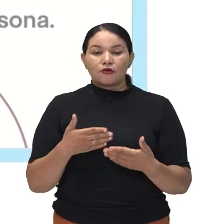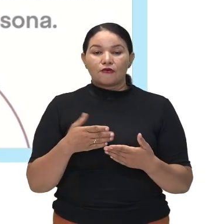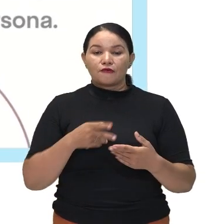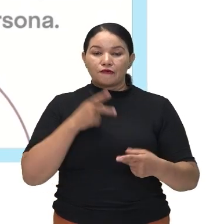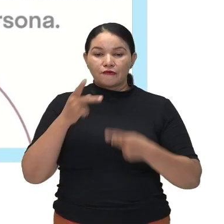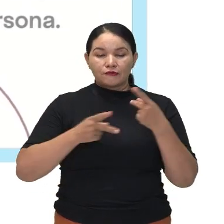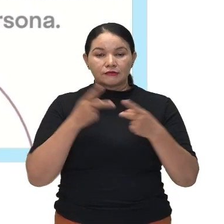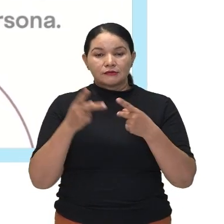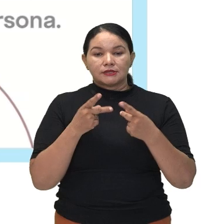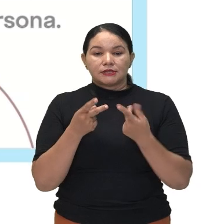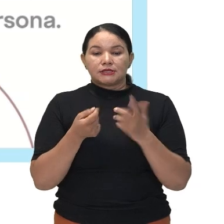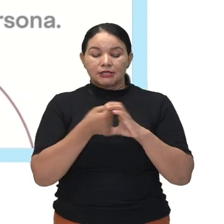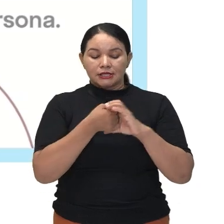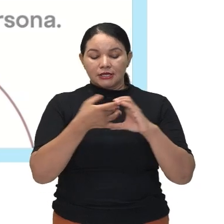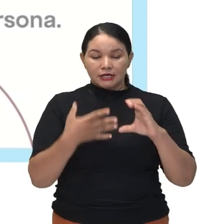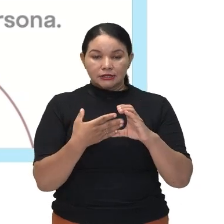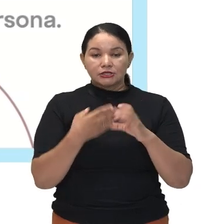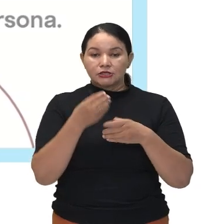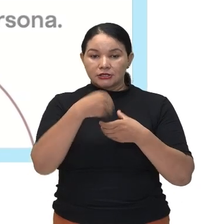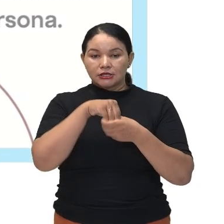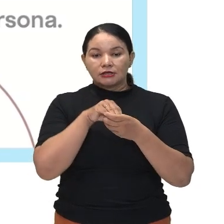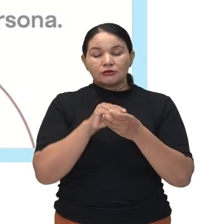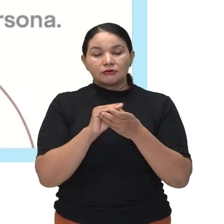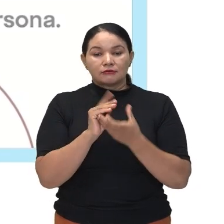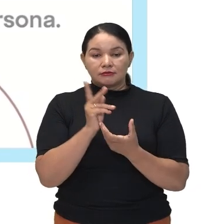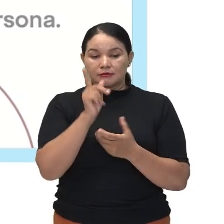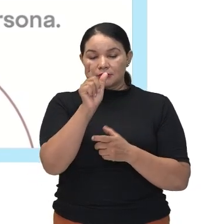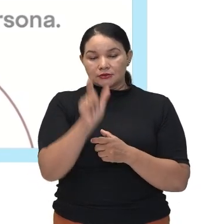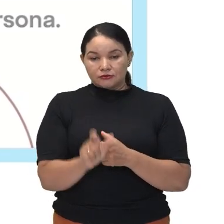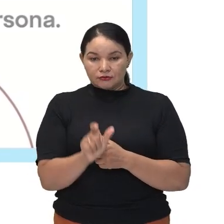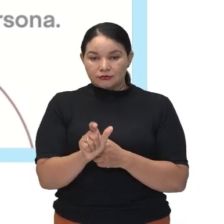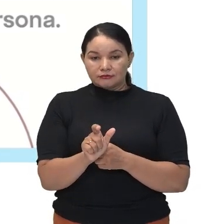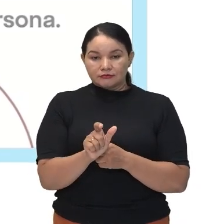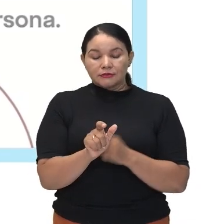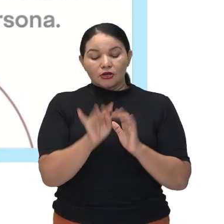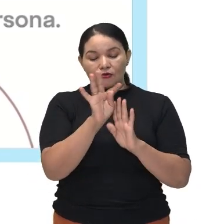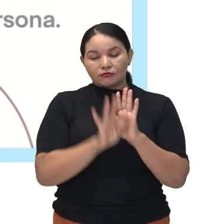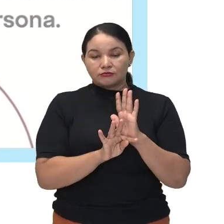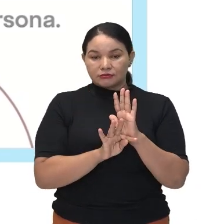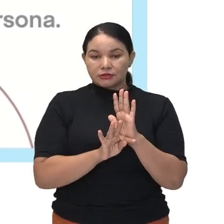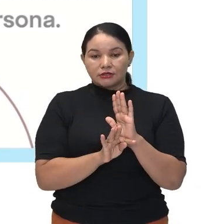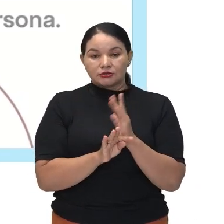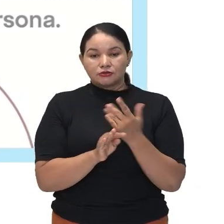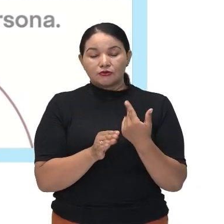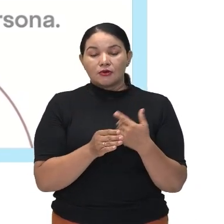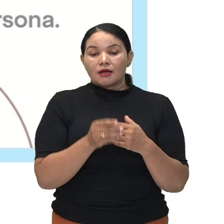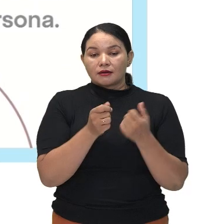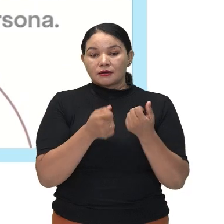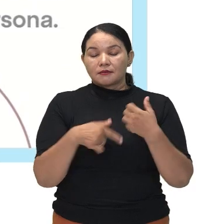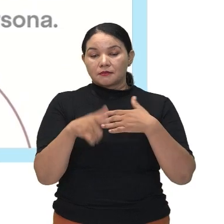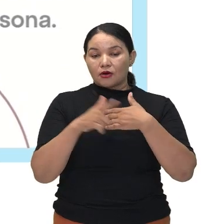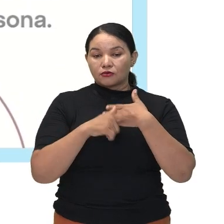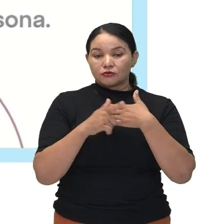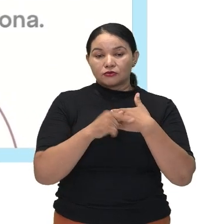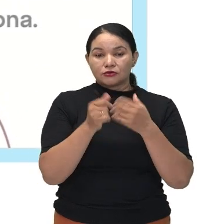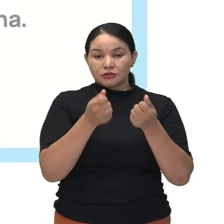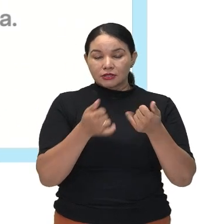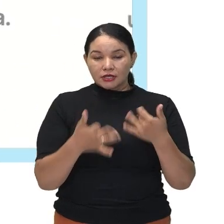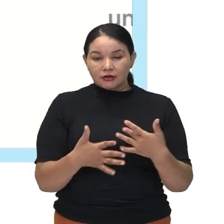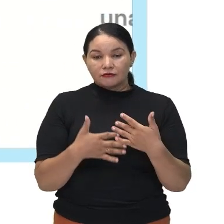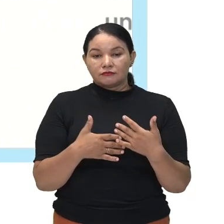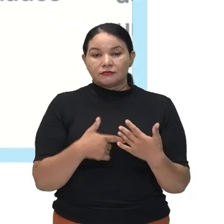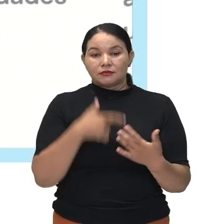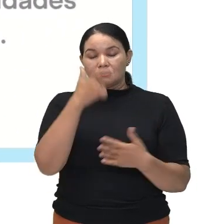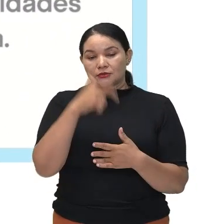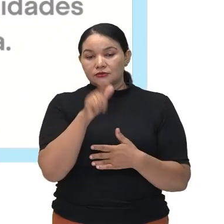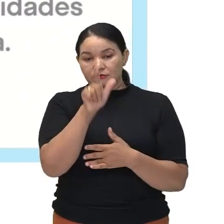as características externas dessa pessoa. Então, um texto de prosopografia descreve, né, a fisionomia de uma pessoa.